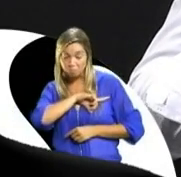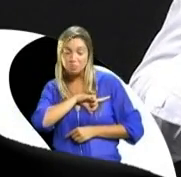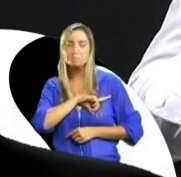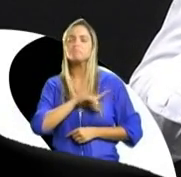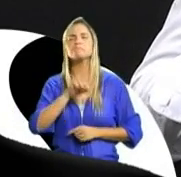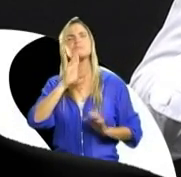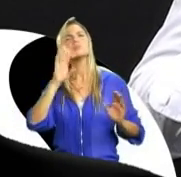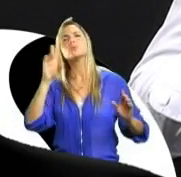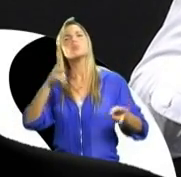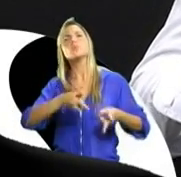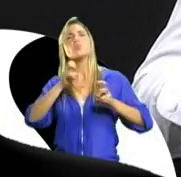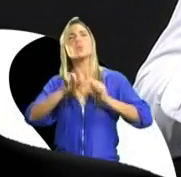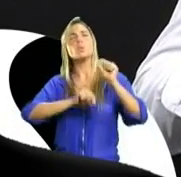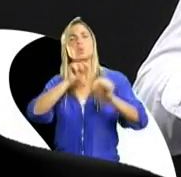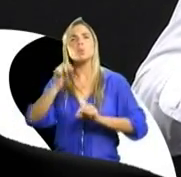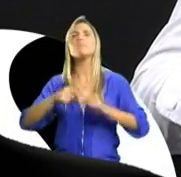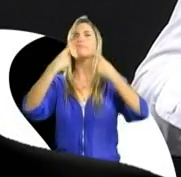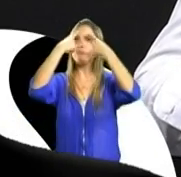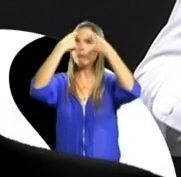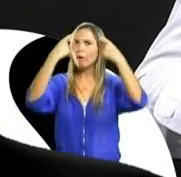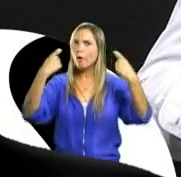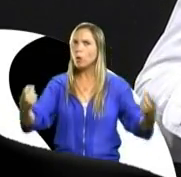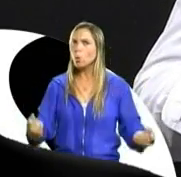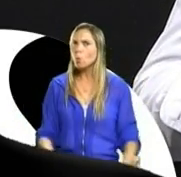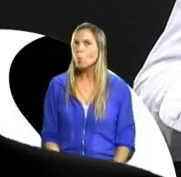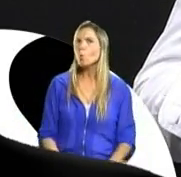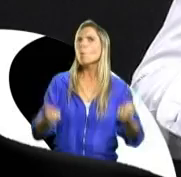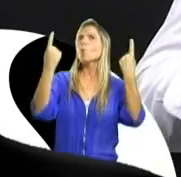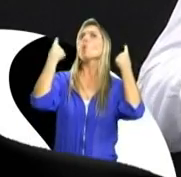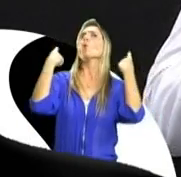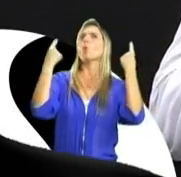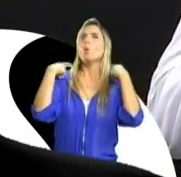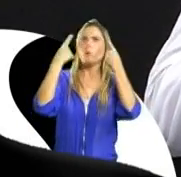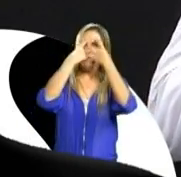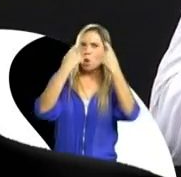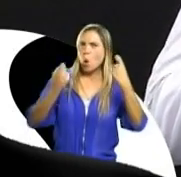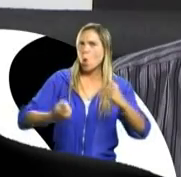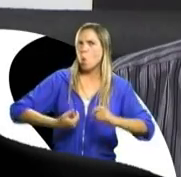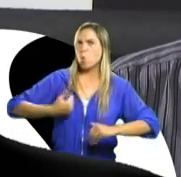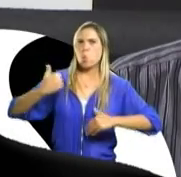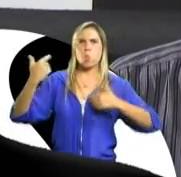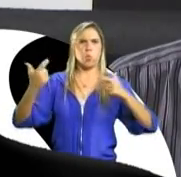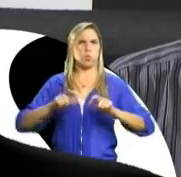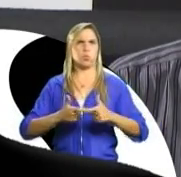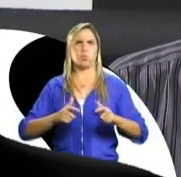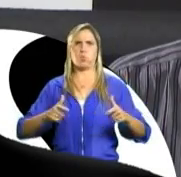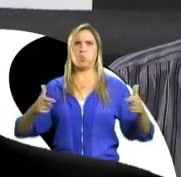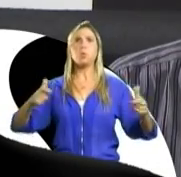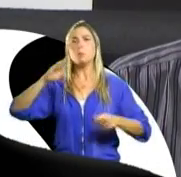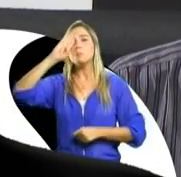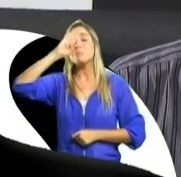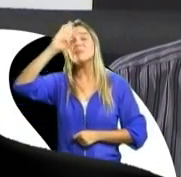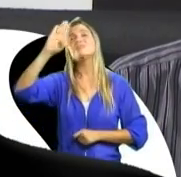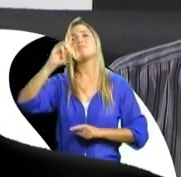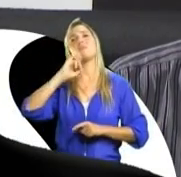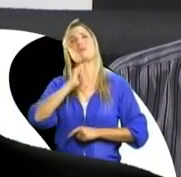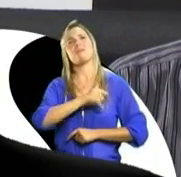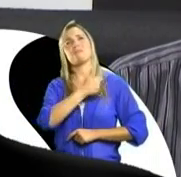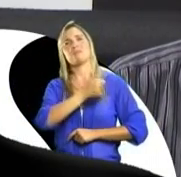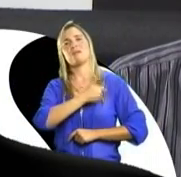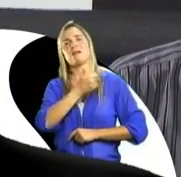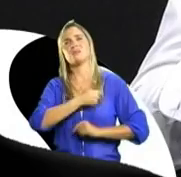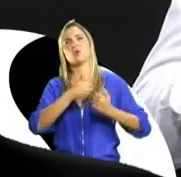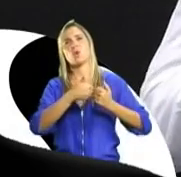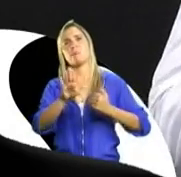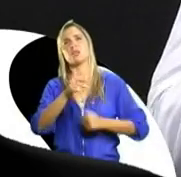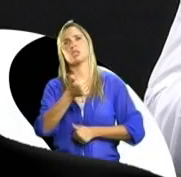temos observado é que a violência ela tem aumentado em termos quantitativos, principalmente na faixa etária a partir dos 12 anos de